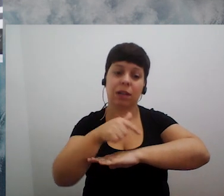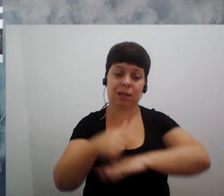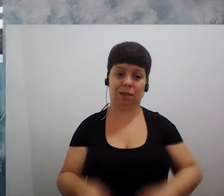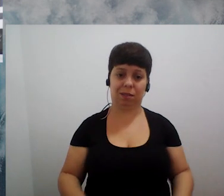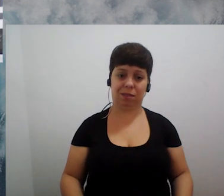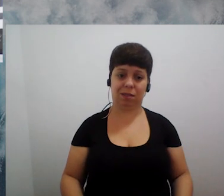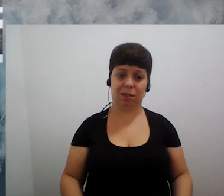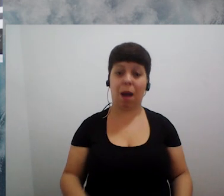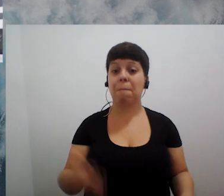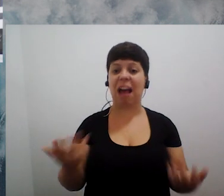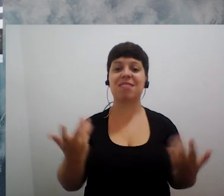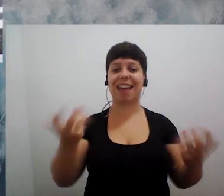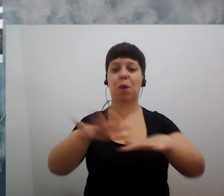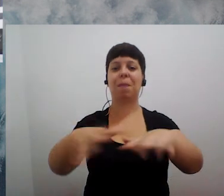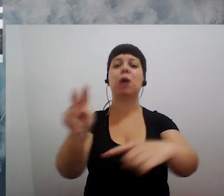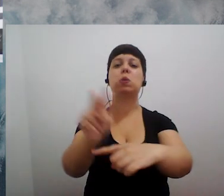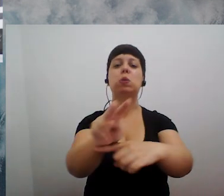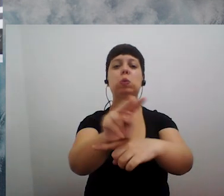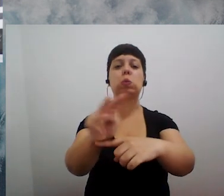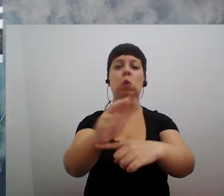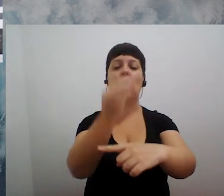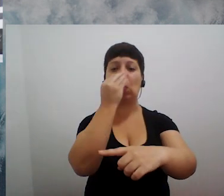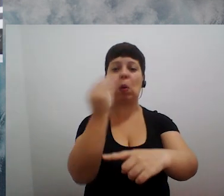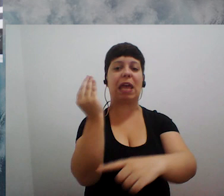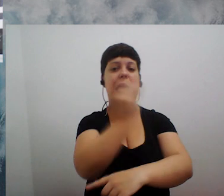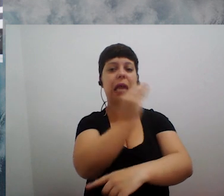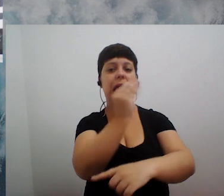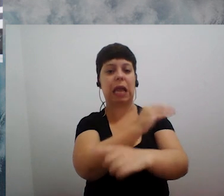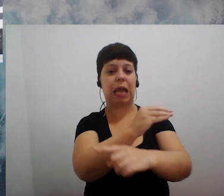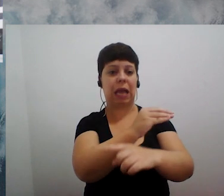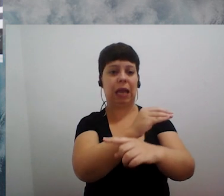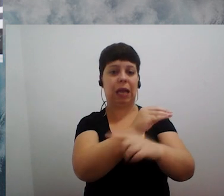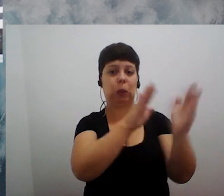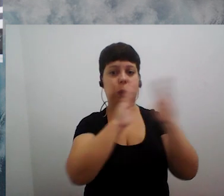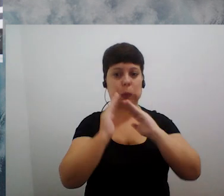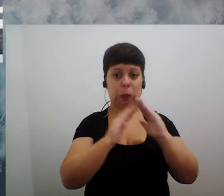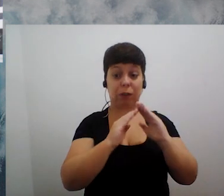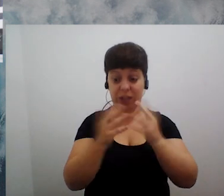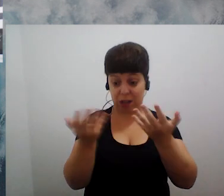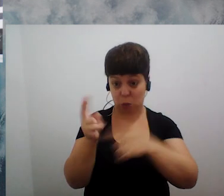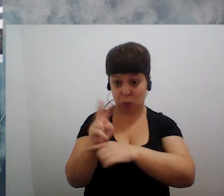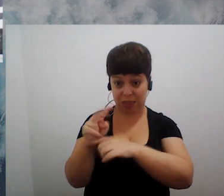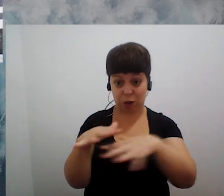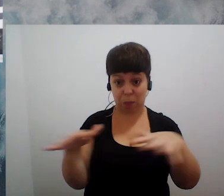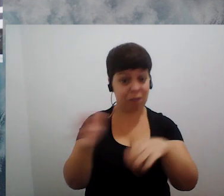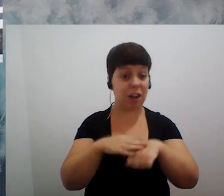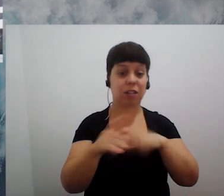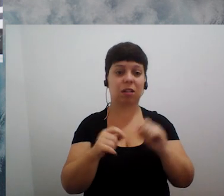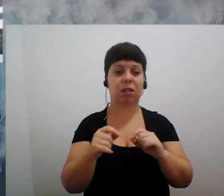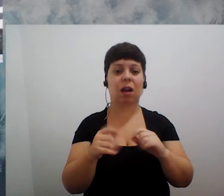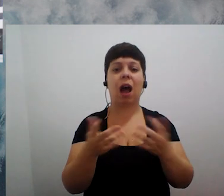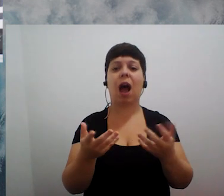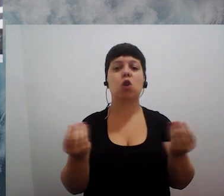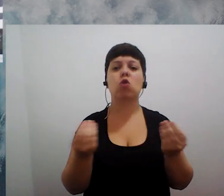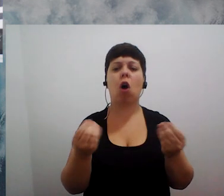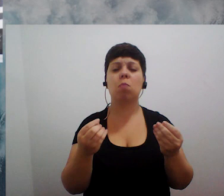nem eu falei no começo, você ficar de costas para a comunidade. Isso é uma questão ética. Né? Então, assim, se você quer cuidar do mar, o